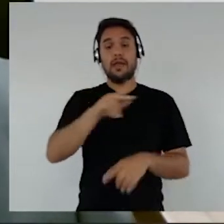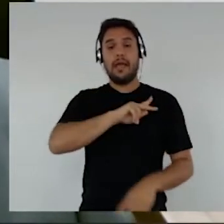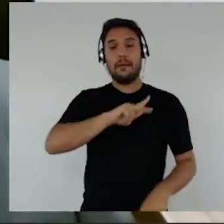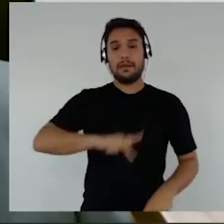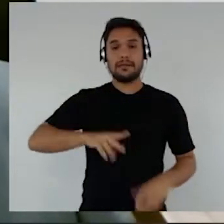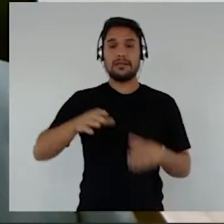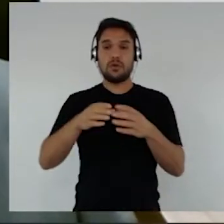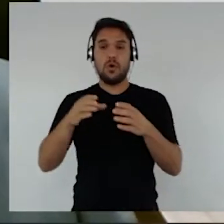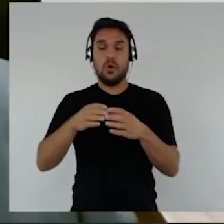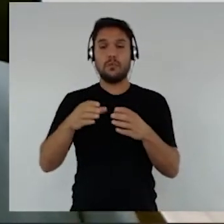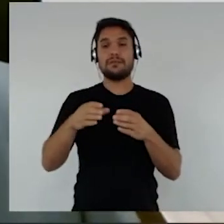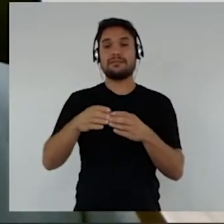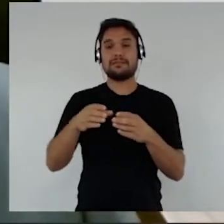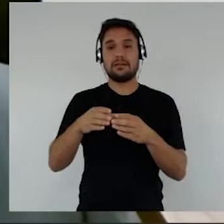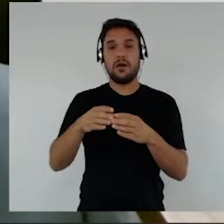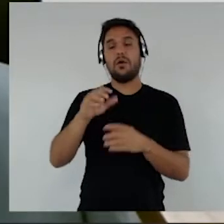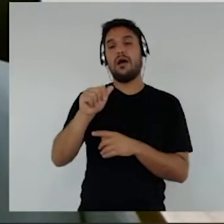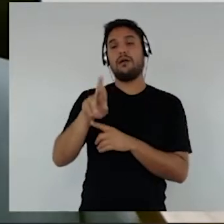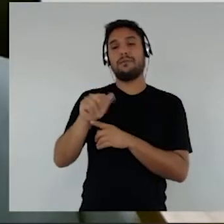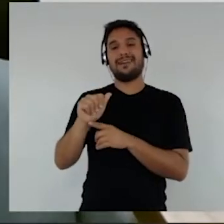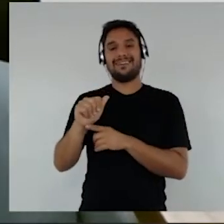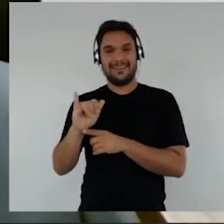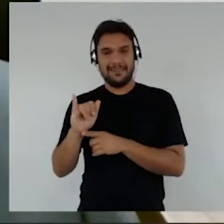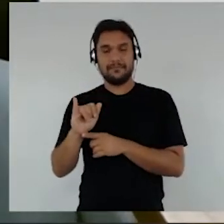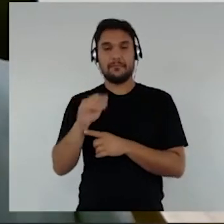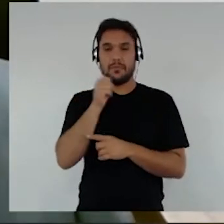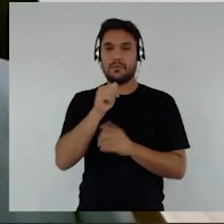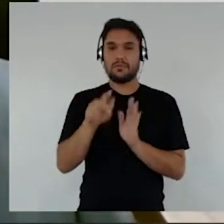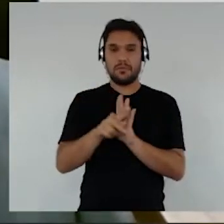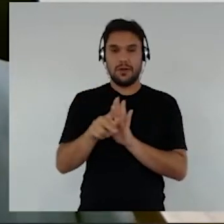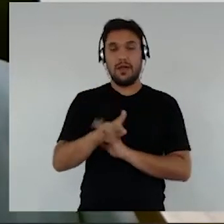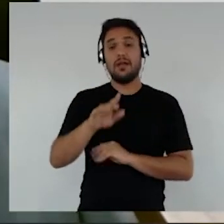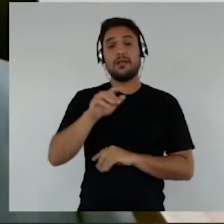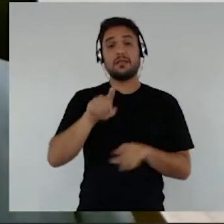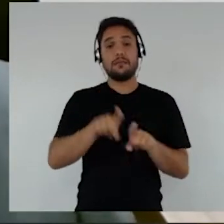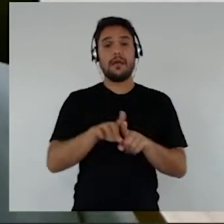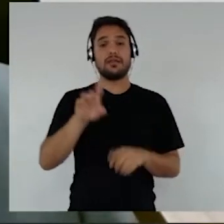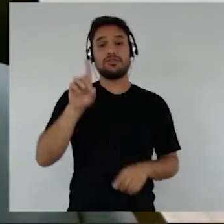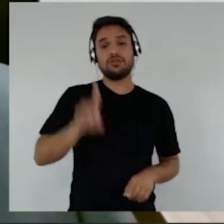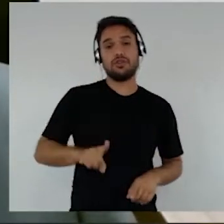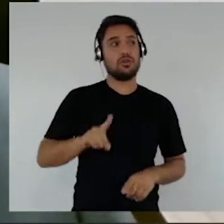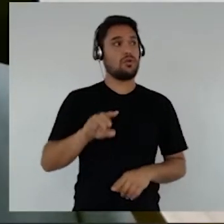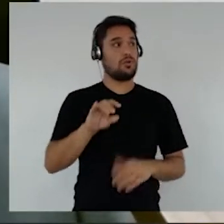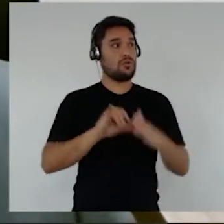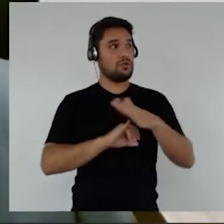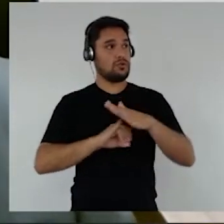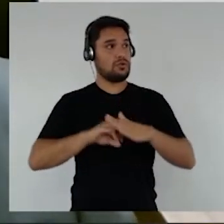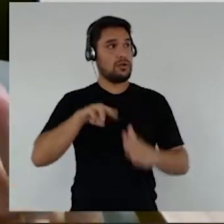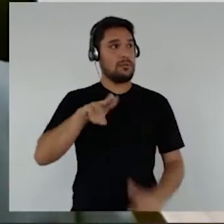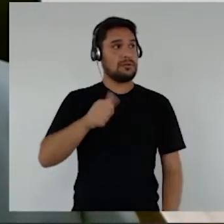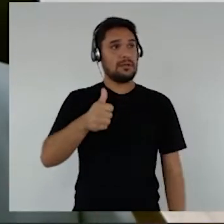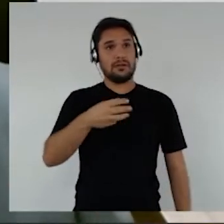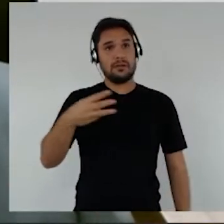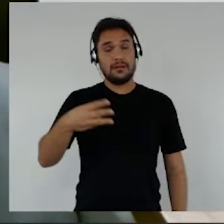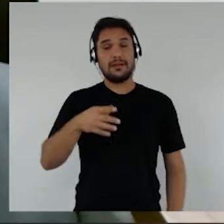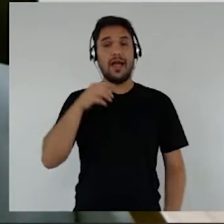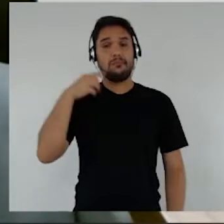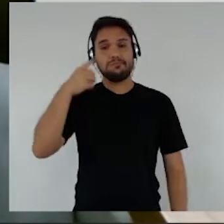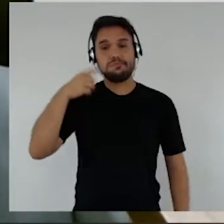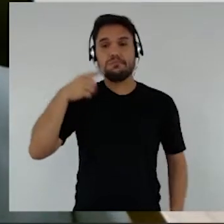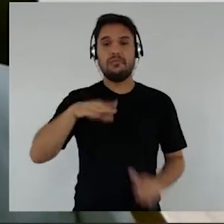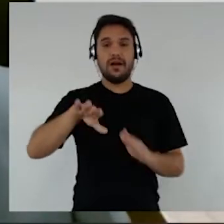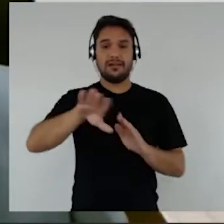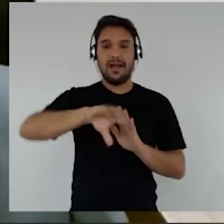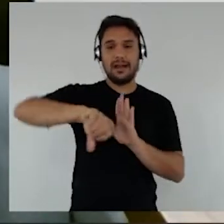da Mulher Advogada da Abacrim São Paulo, diretora adjunta do Instituto M133, advogada criminalista